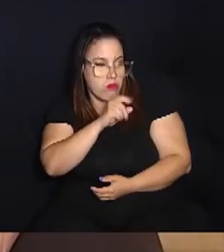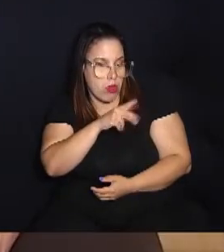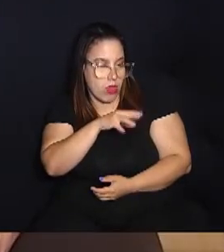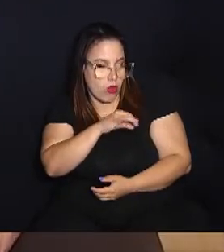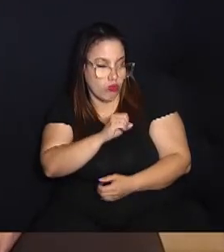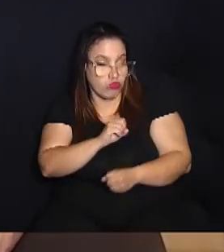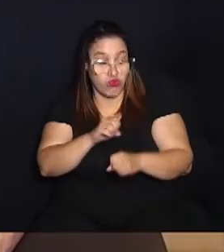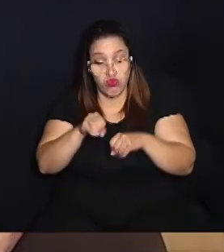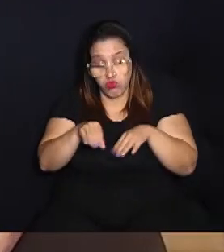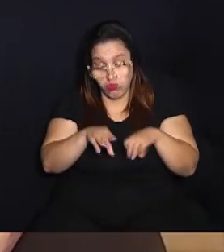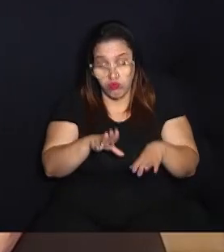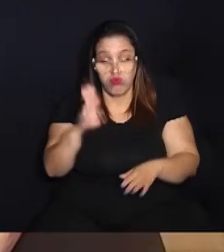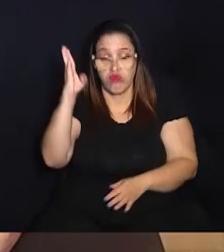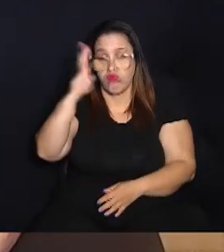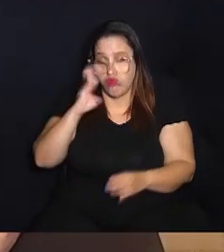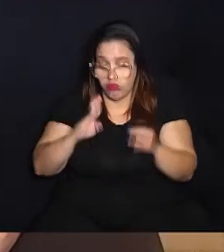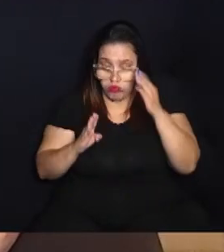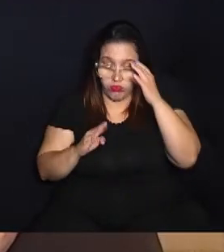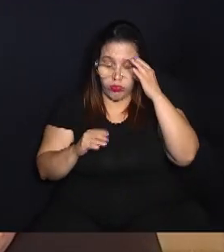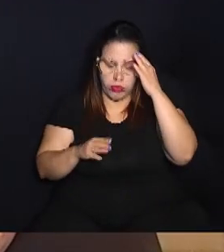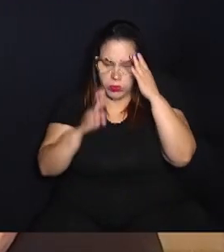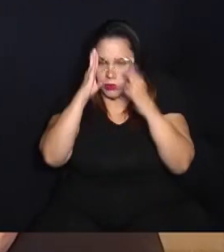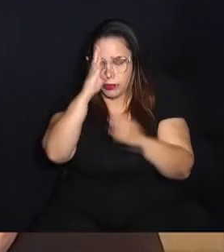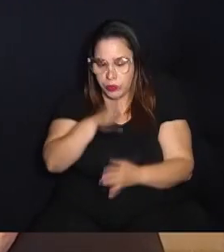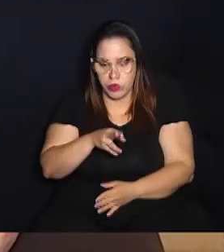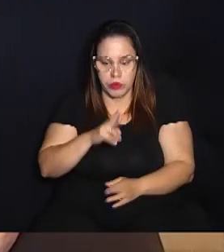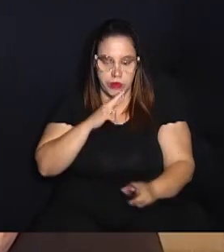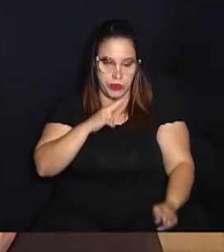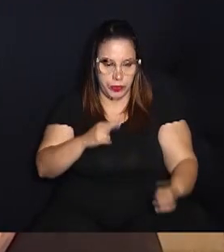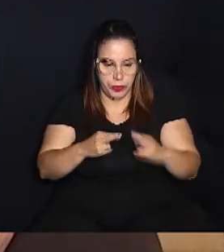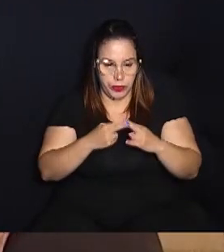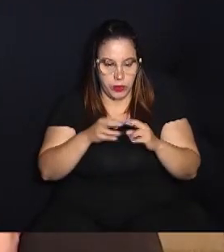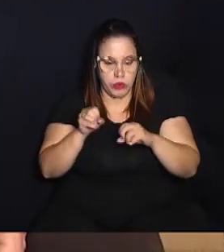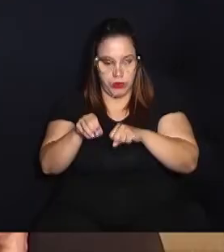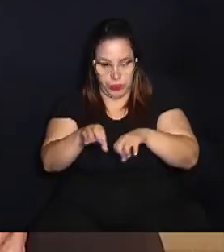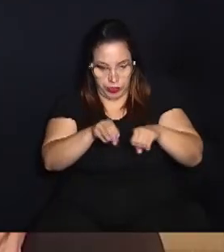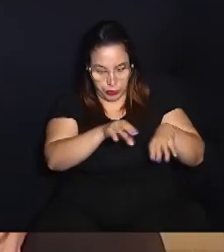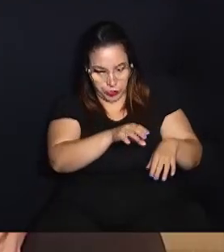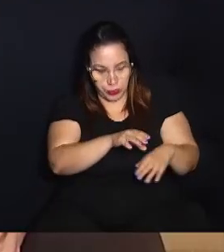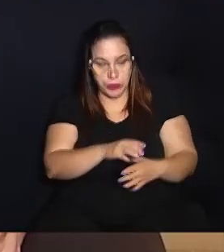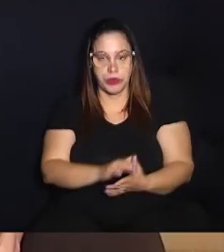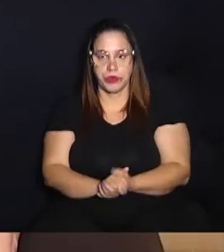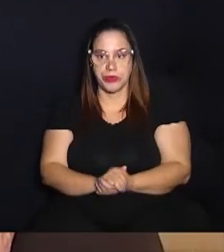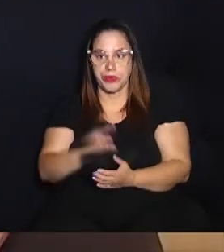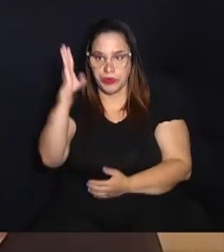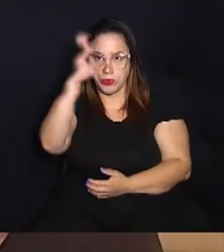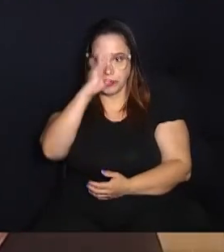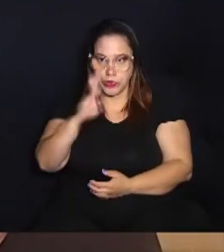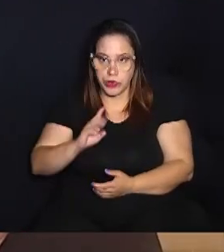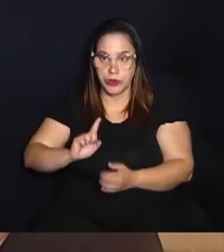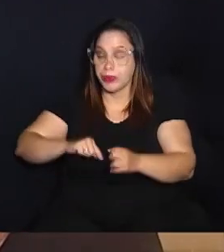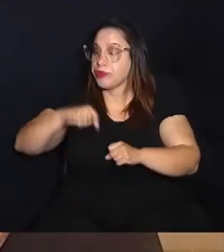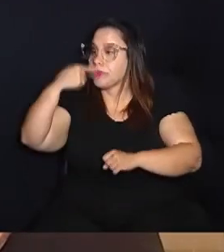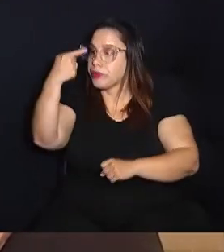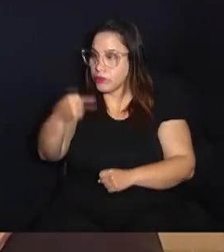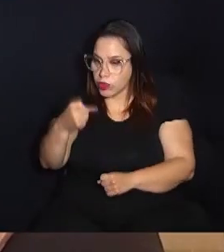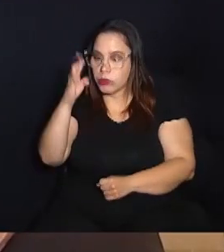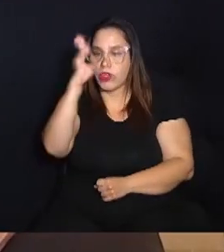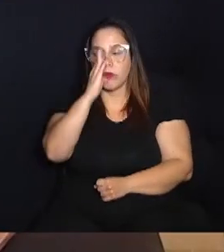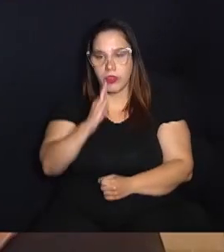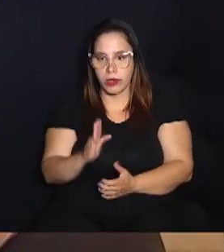educação brasileira, é uma das principais referências no campo da educação, tanto no Brasil como fora do